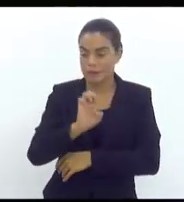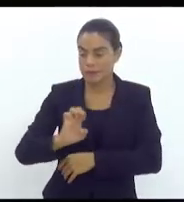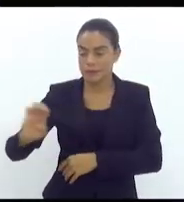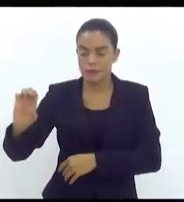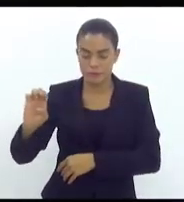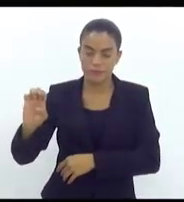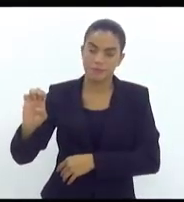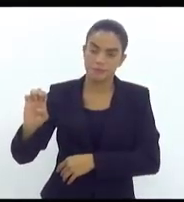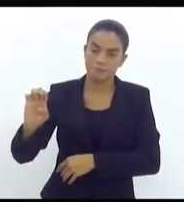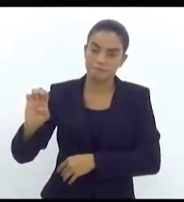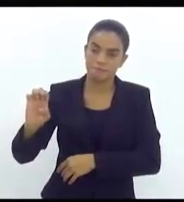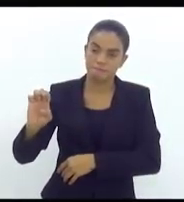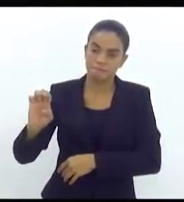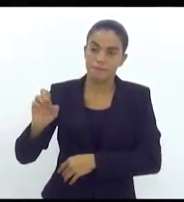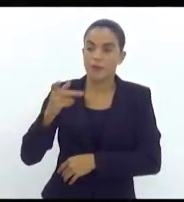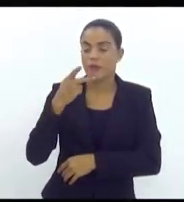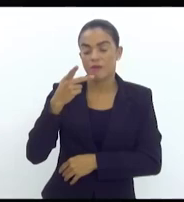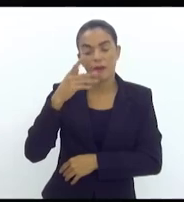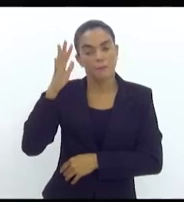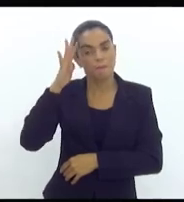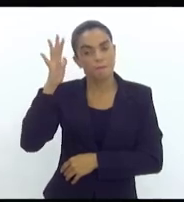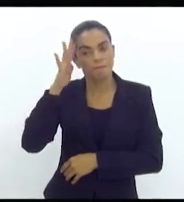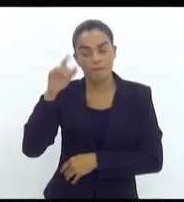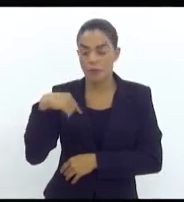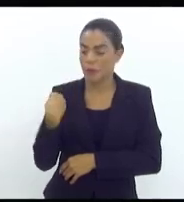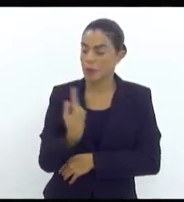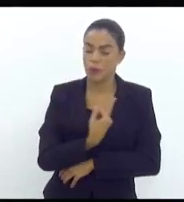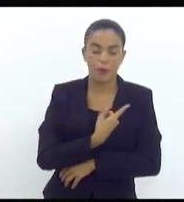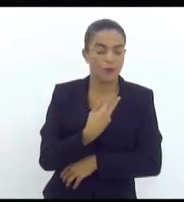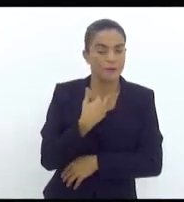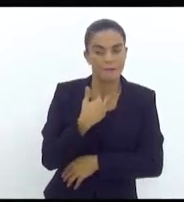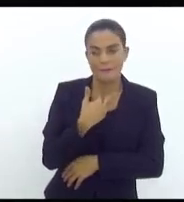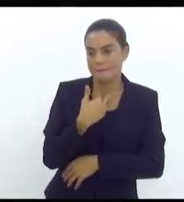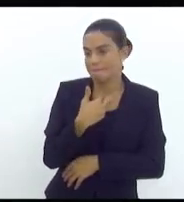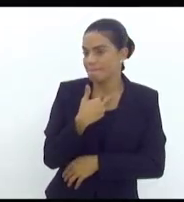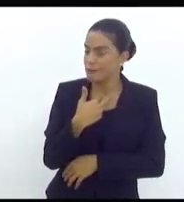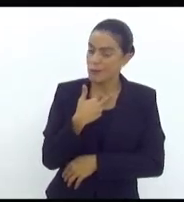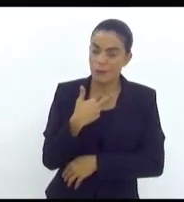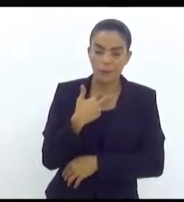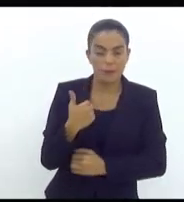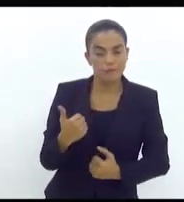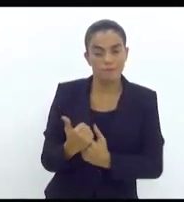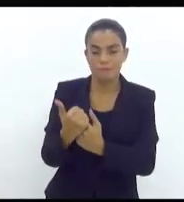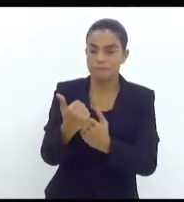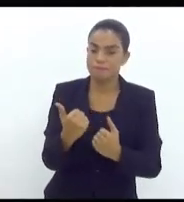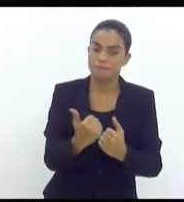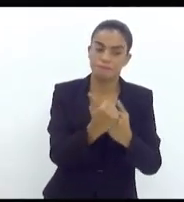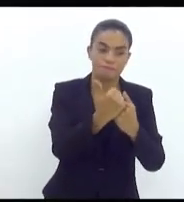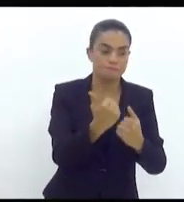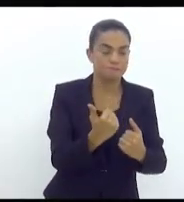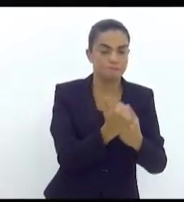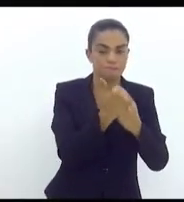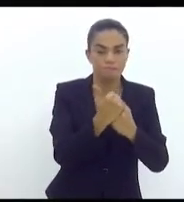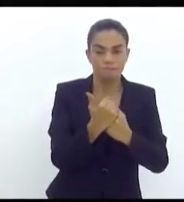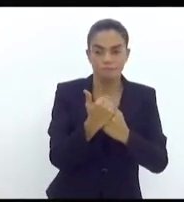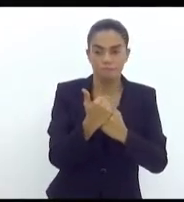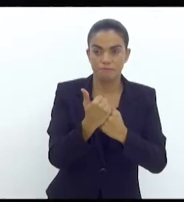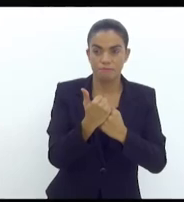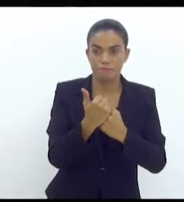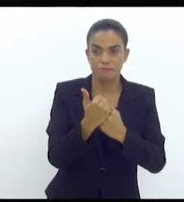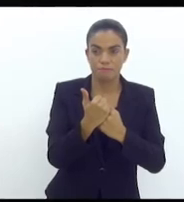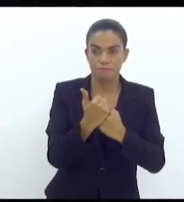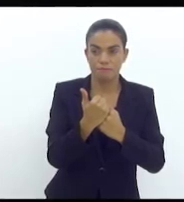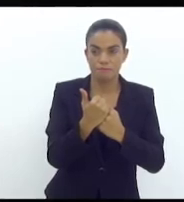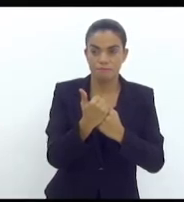senhor presidente e dizer o seguinte nós não podemos ser favoráveis ao abolicionismo